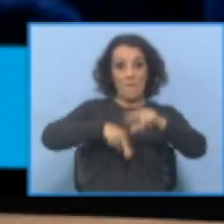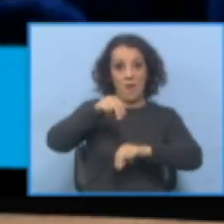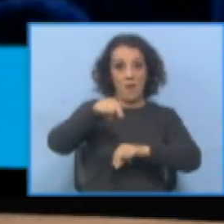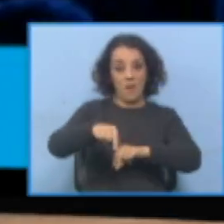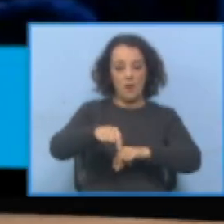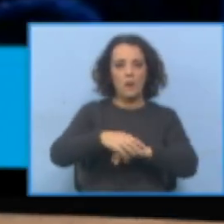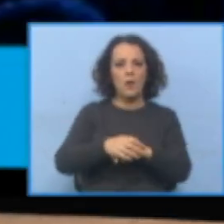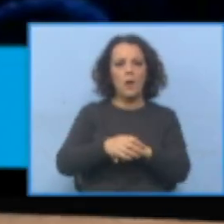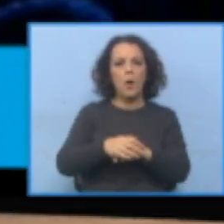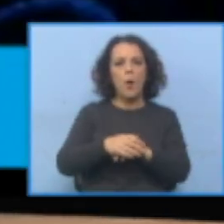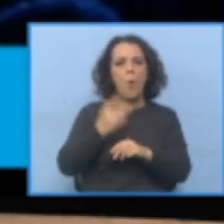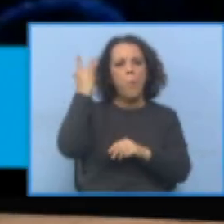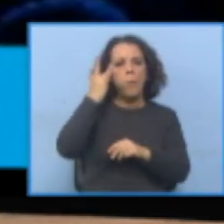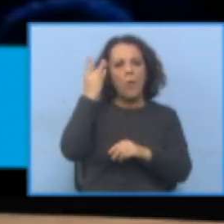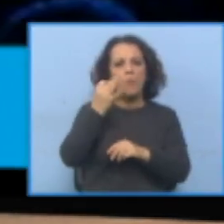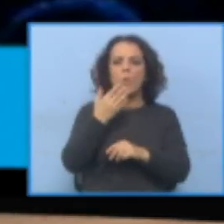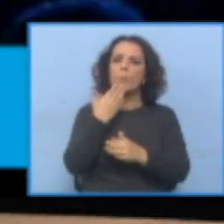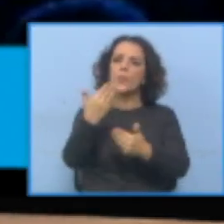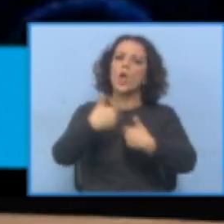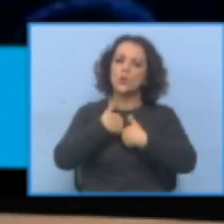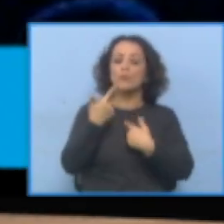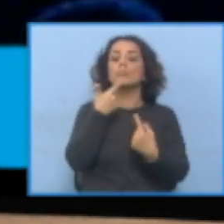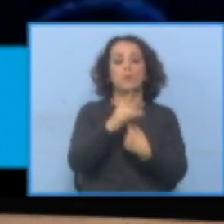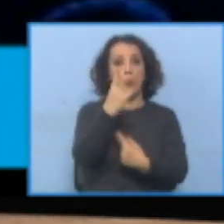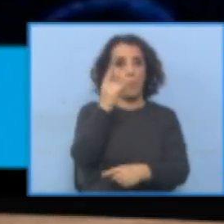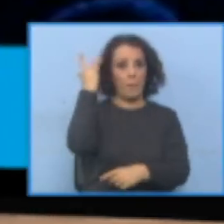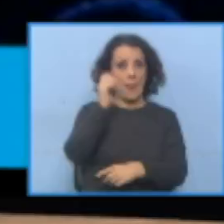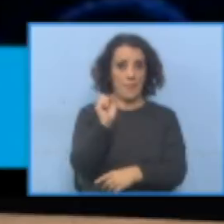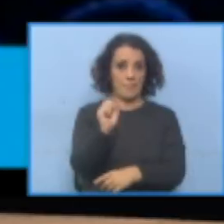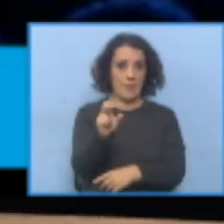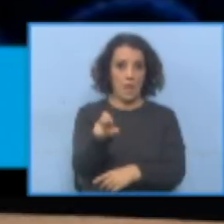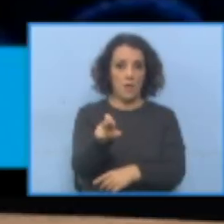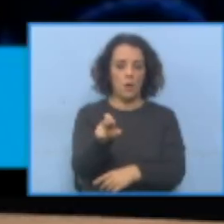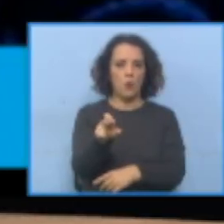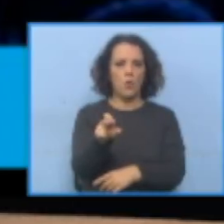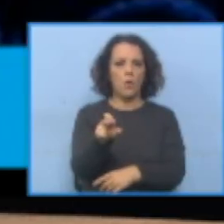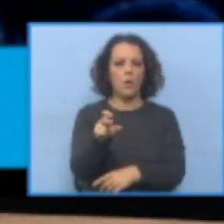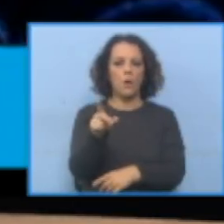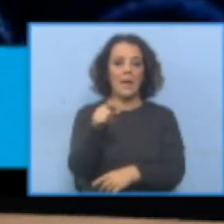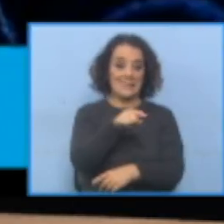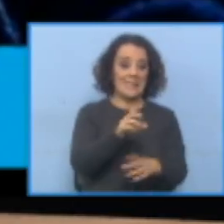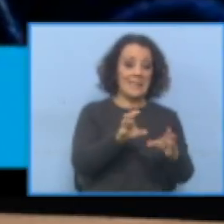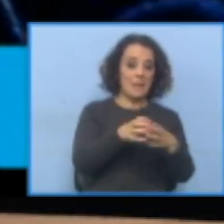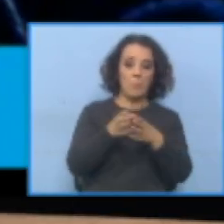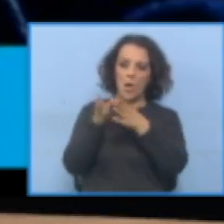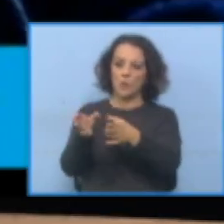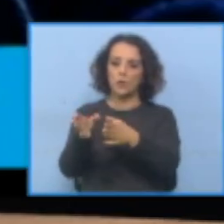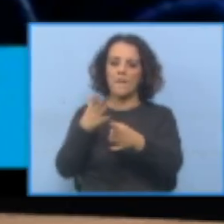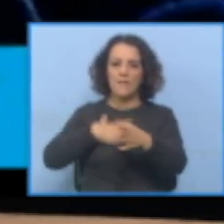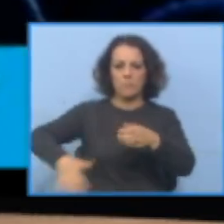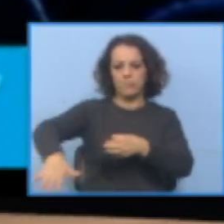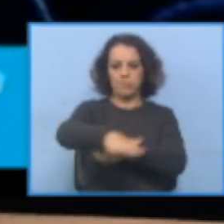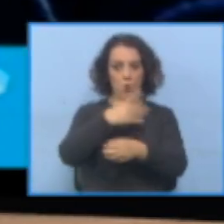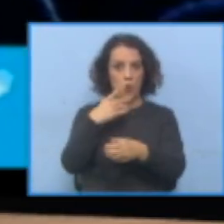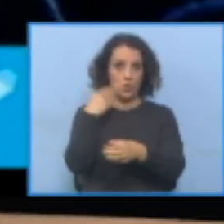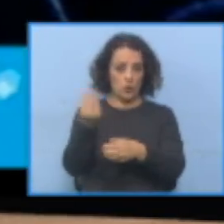padres que pediram essa ajuda. Por exemplo, há um padre aqui no Barreiro que está ajudado por essa equipa a provocar uma grande mudança na sua paróquia. É um